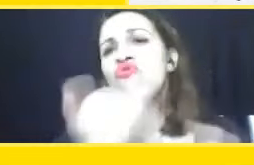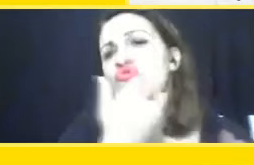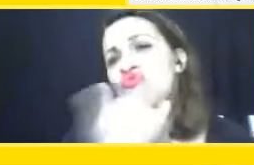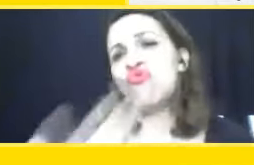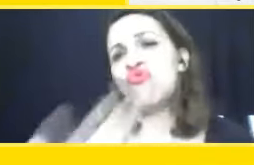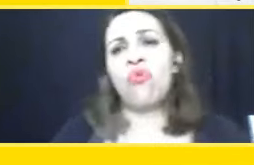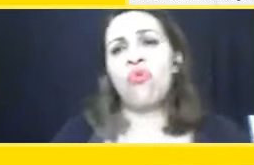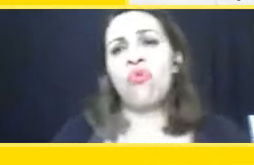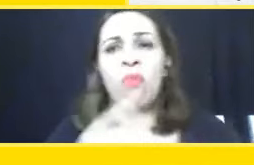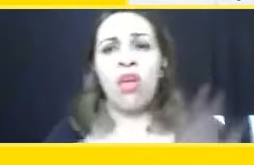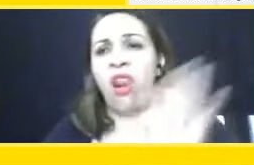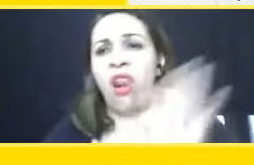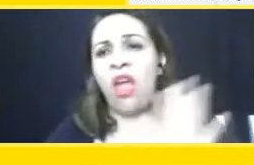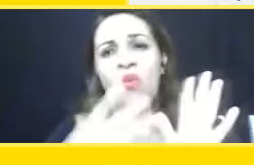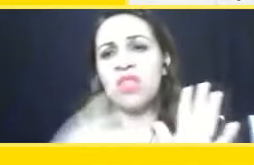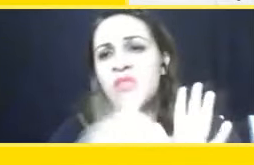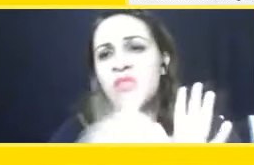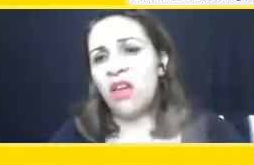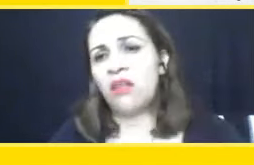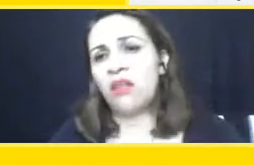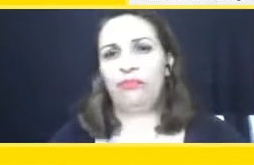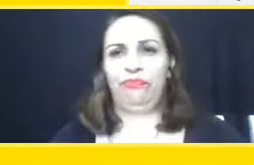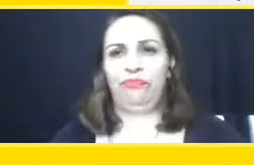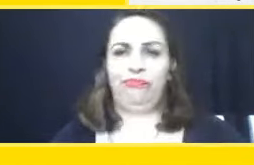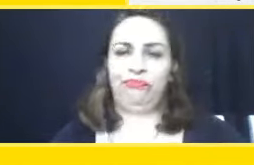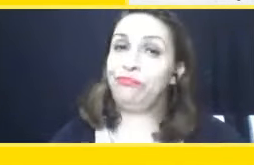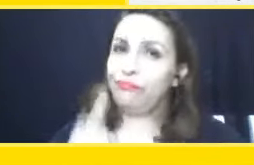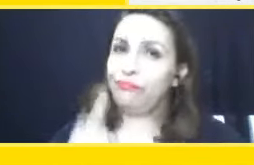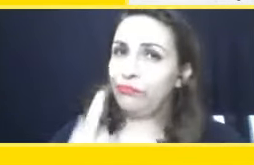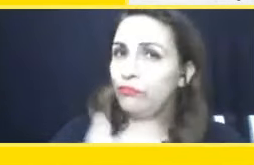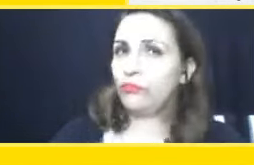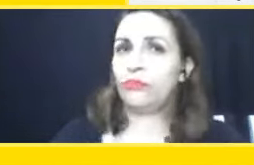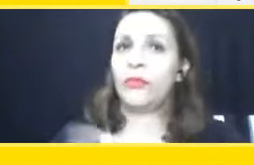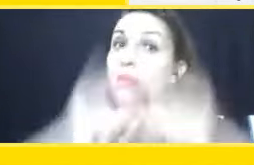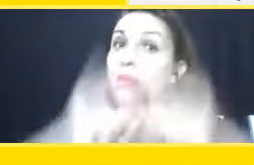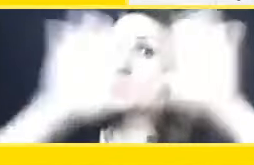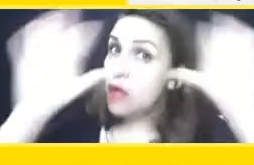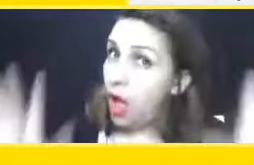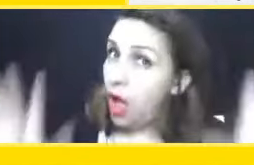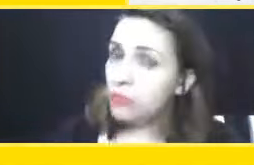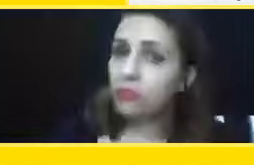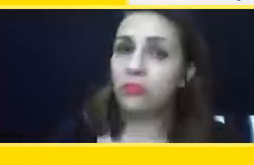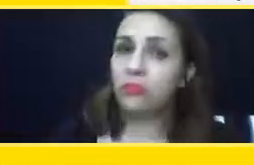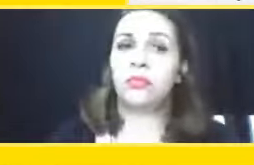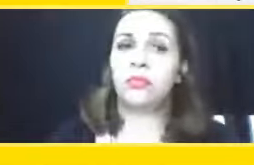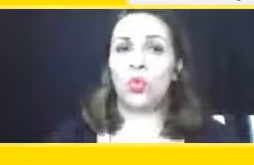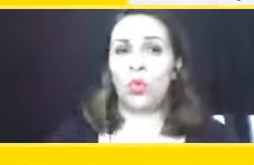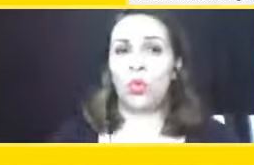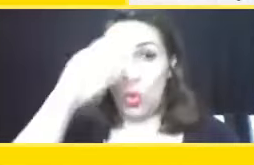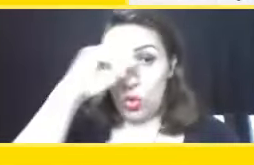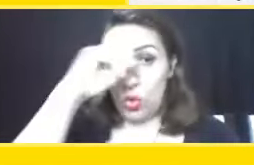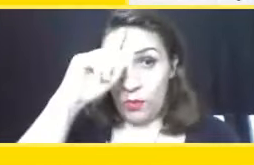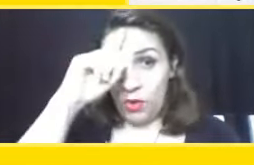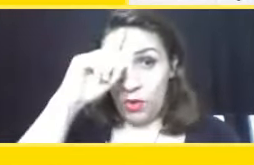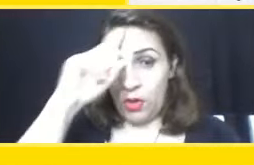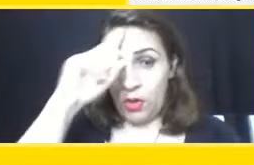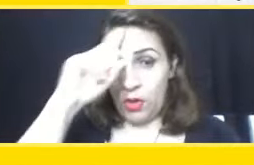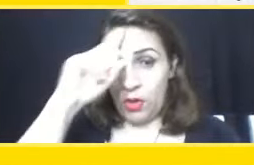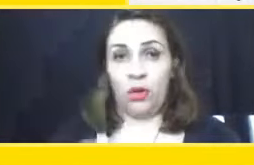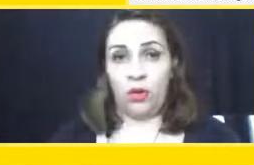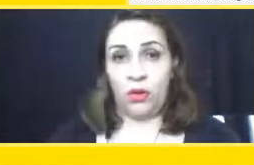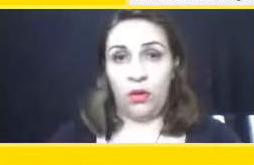não permitia, tal, aquela coisa toda. Então, deixar claro que o Hospital de Campanha da Ceilândia não saiu por culpa do